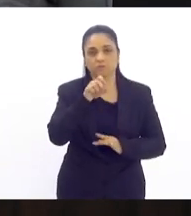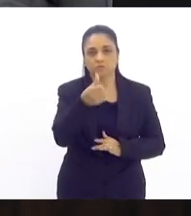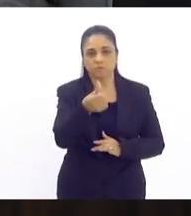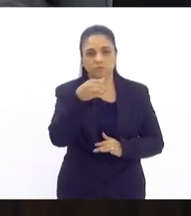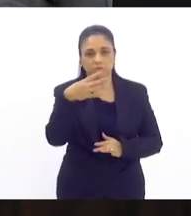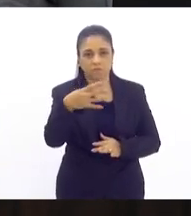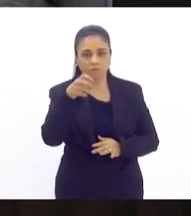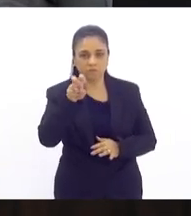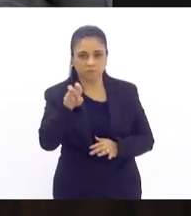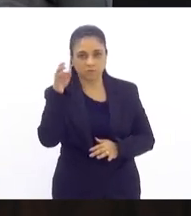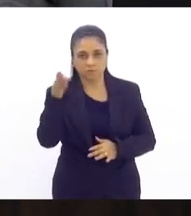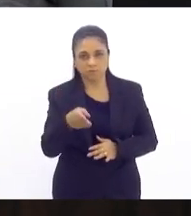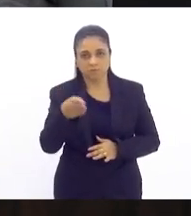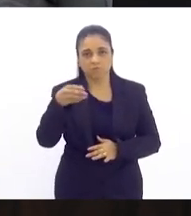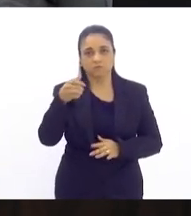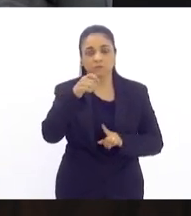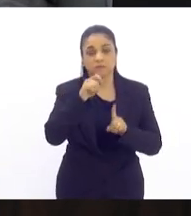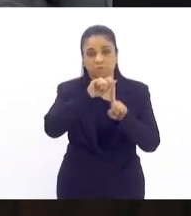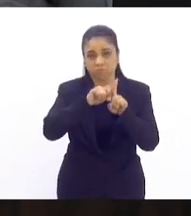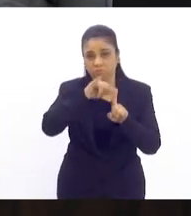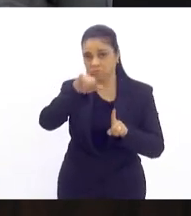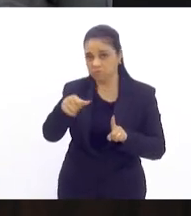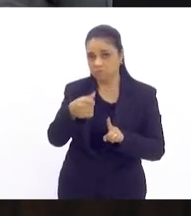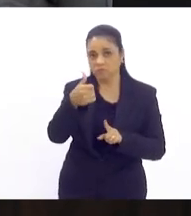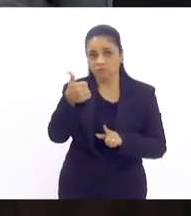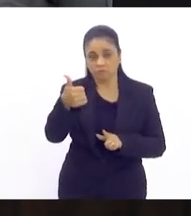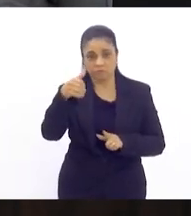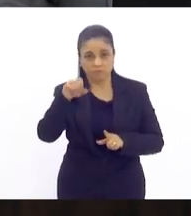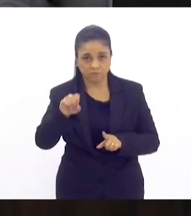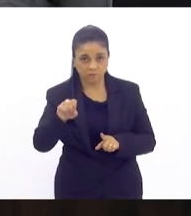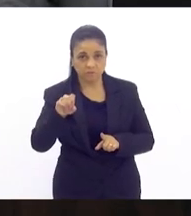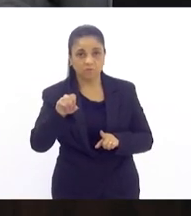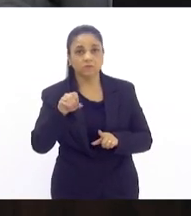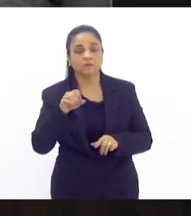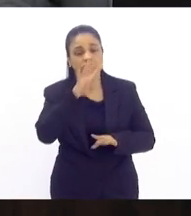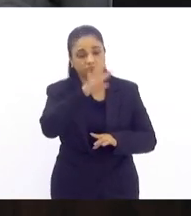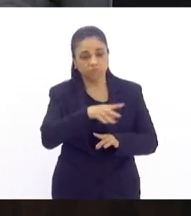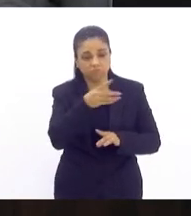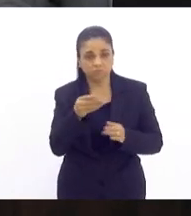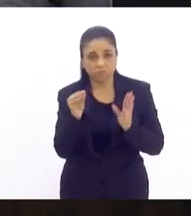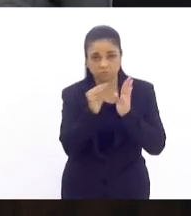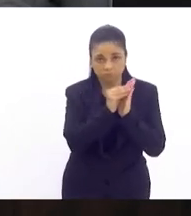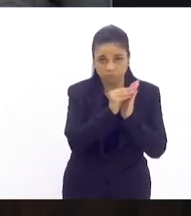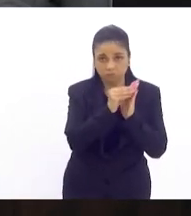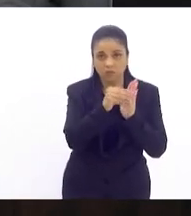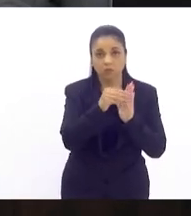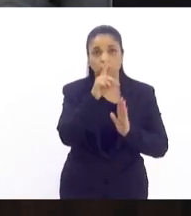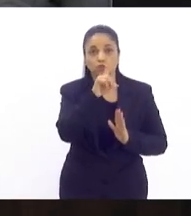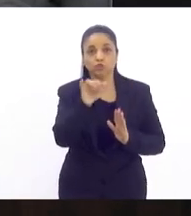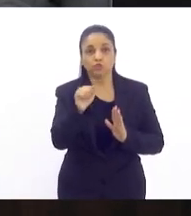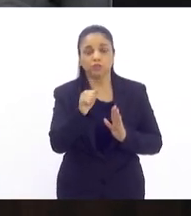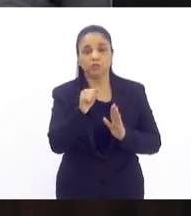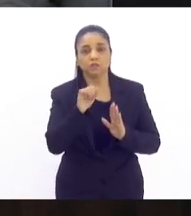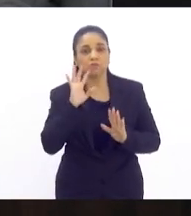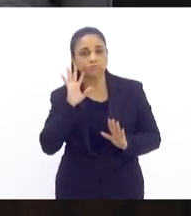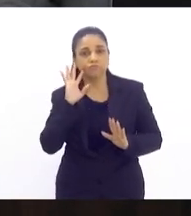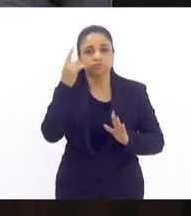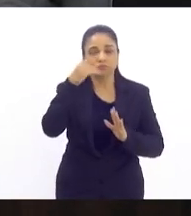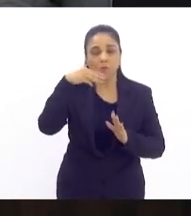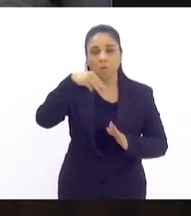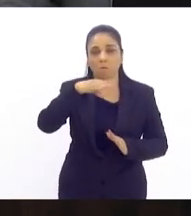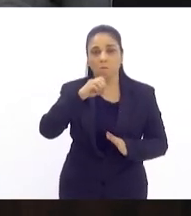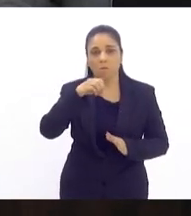5.645 de 6 de janeiro de 2010 para instituir no calendário Oficial do Estado do Rio de Janeiro o dia da tomada de Monte